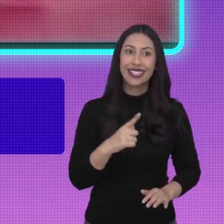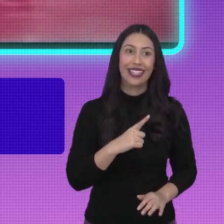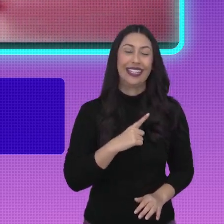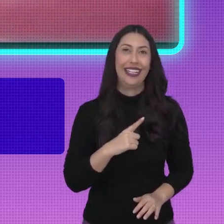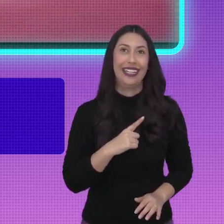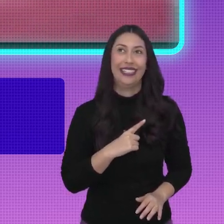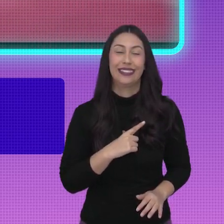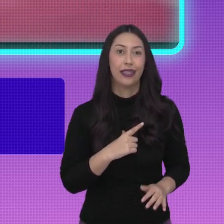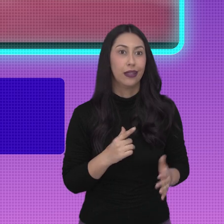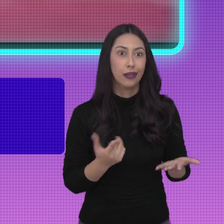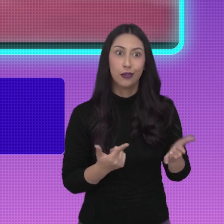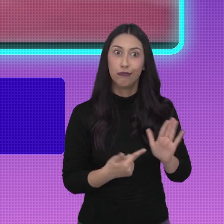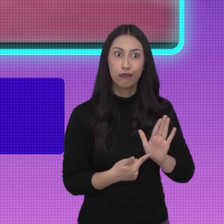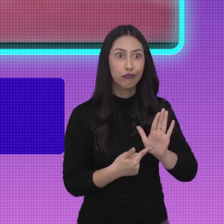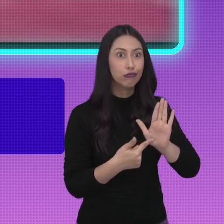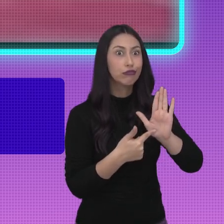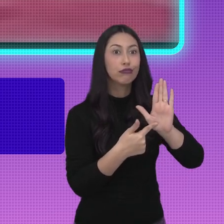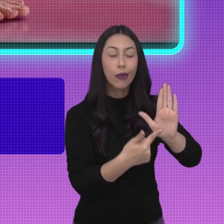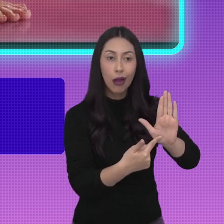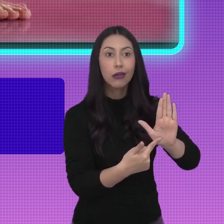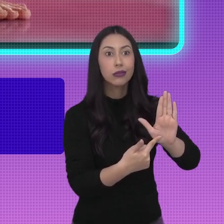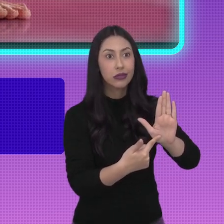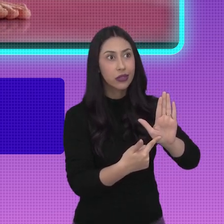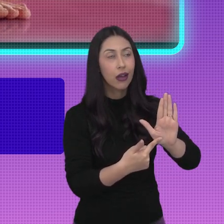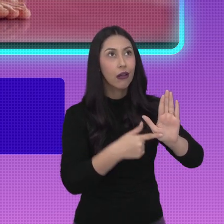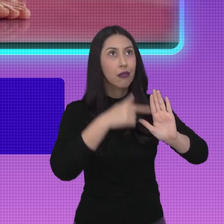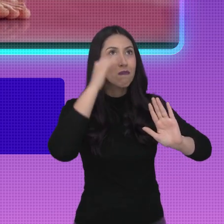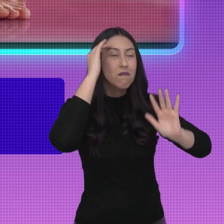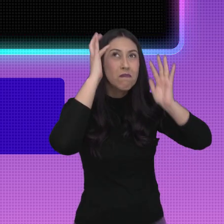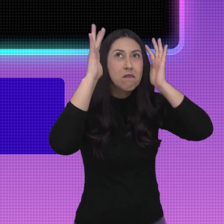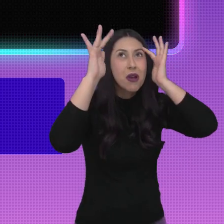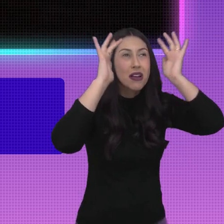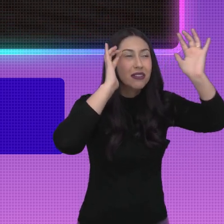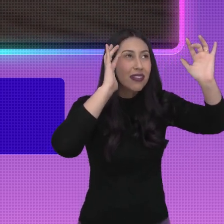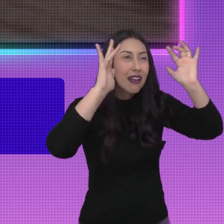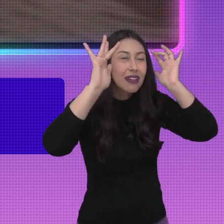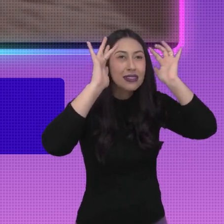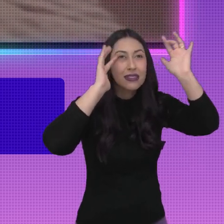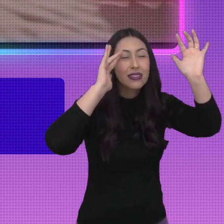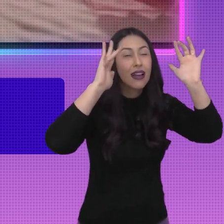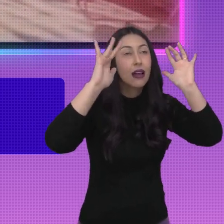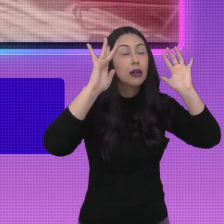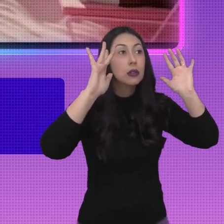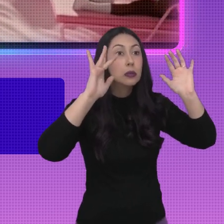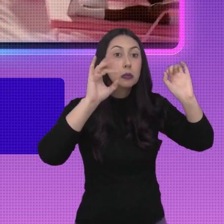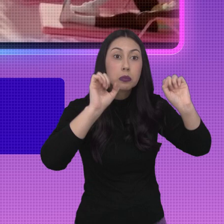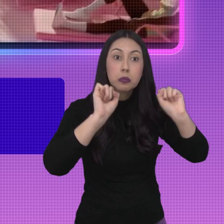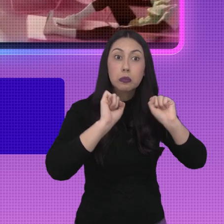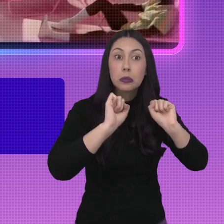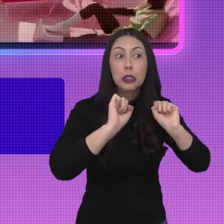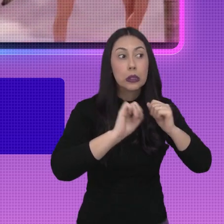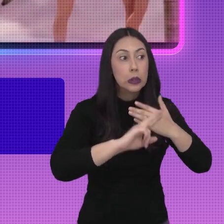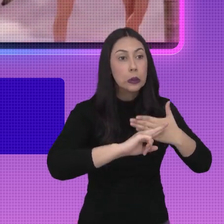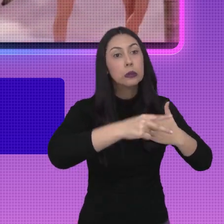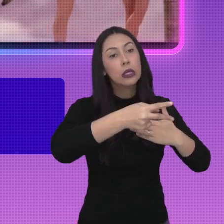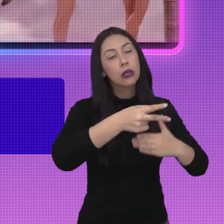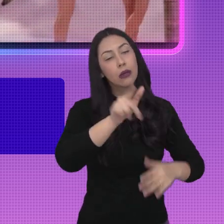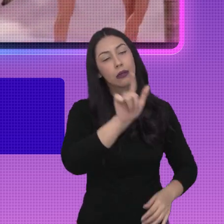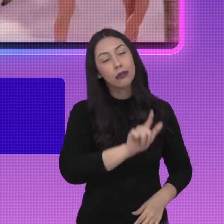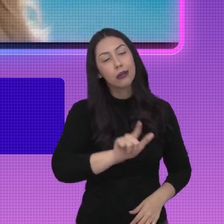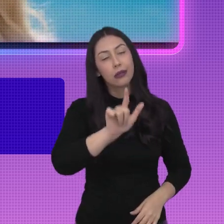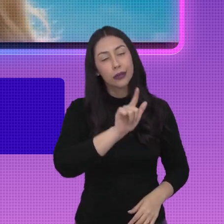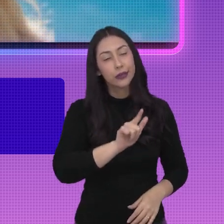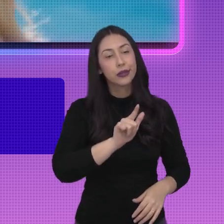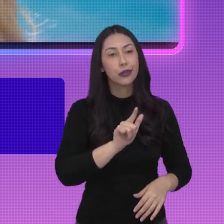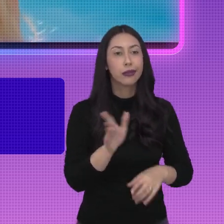tem um retrato, né, um recorte de como a imaginação, né, ela pode ter consequências. Lógico, a